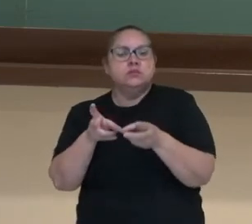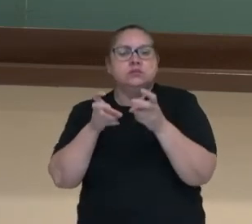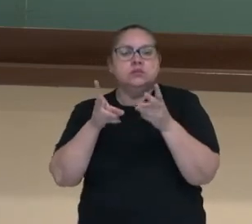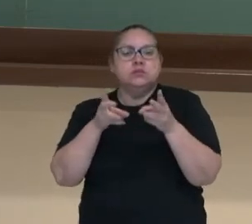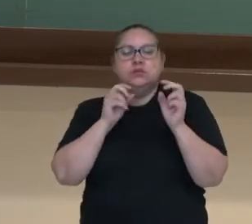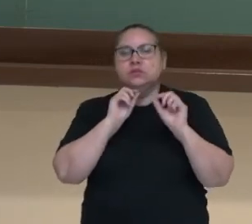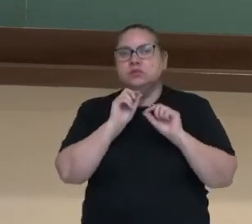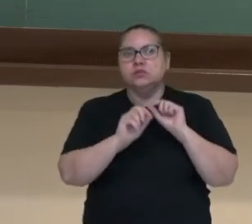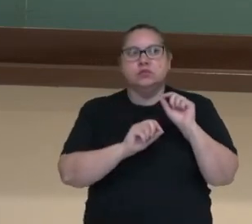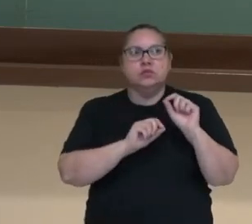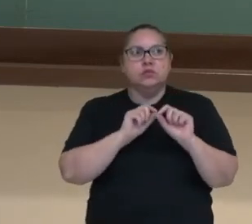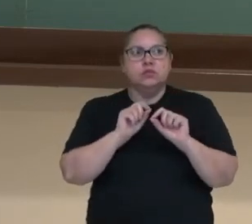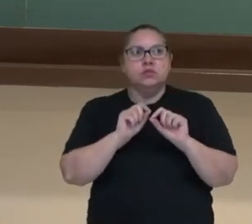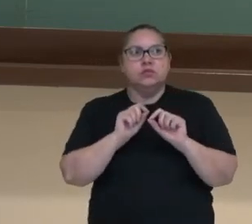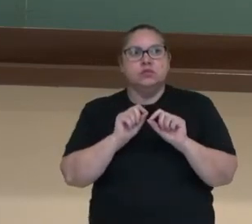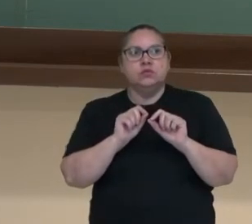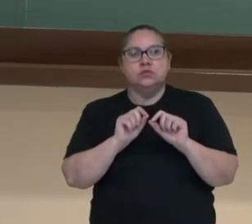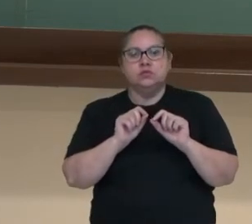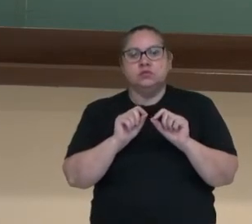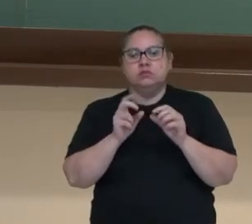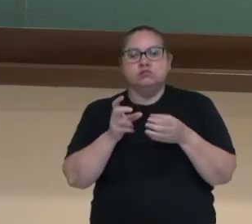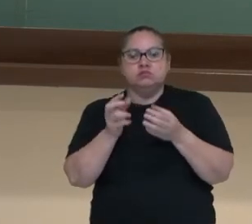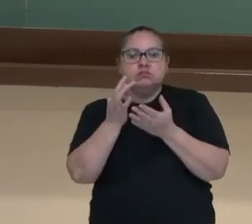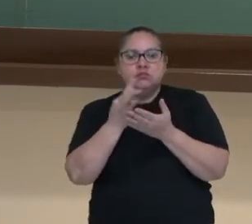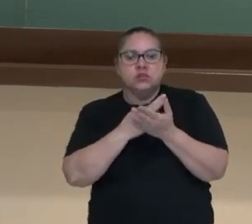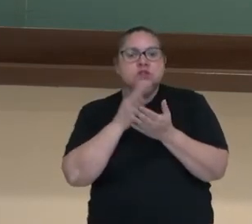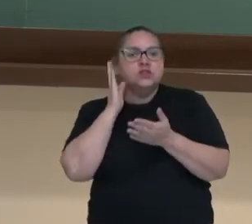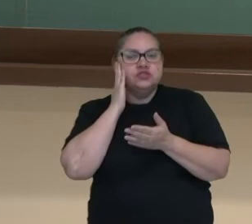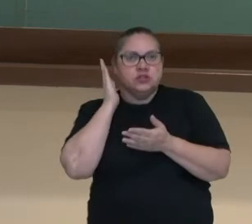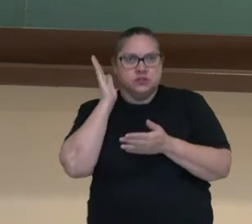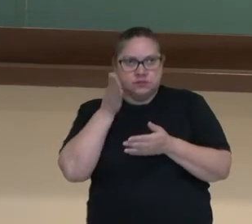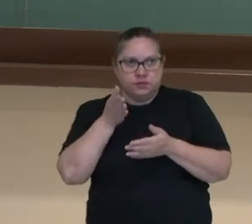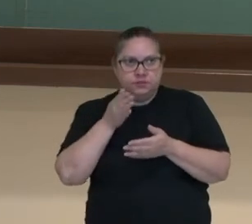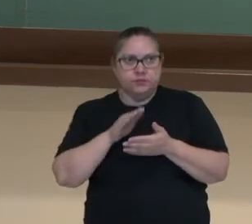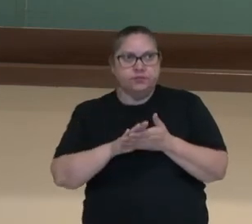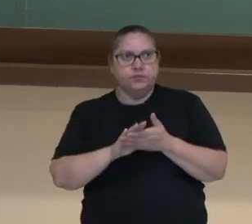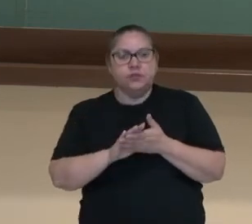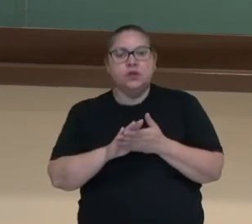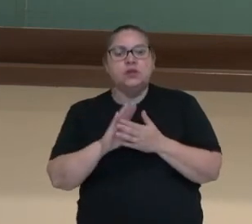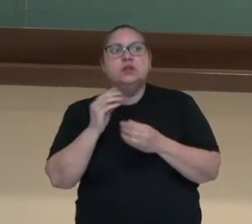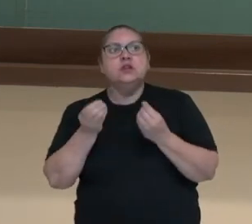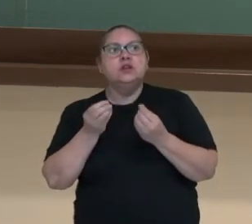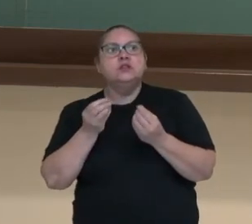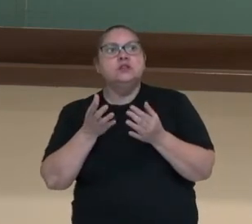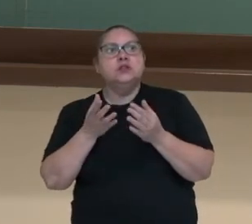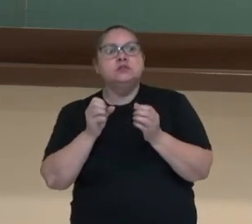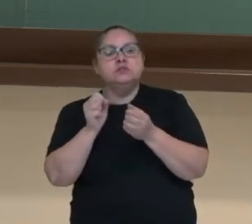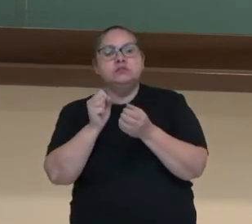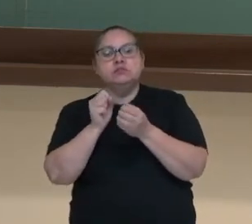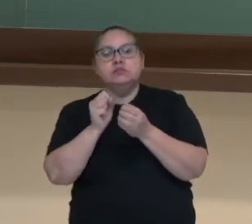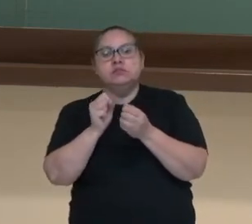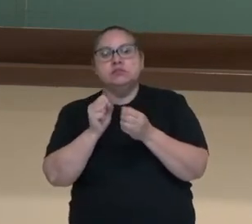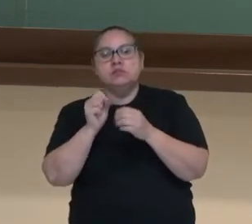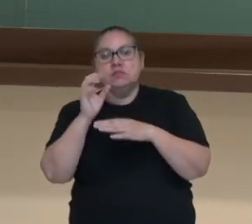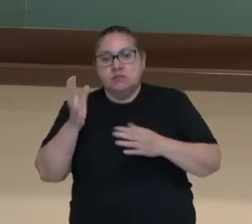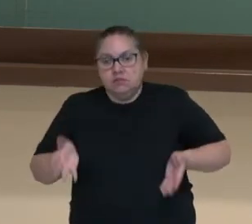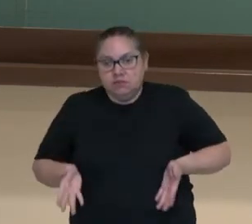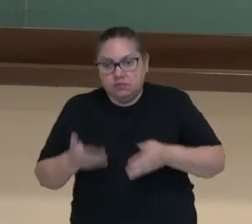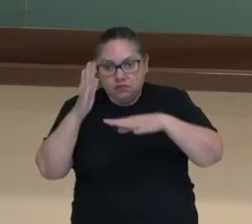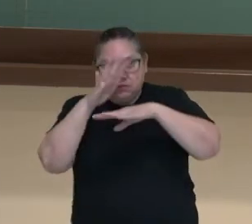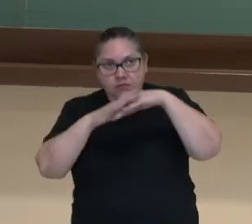né, pelo contexto aqui, ele já sabe. Com isso, chegamos à atividade mão na